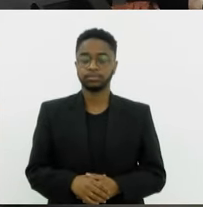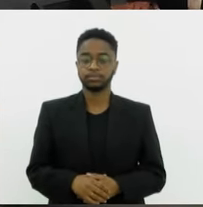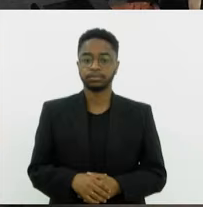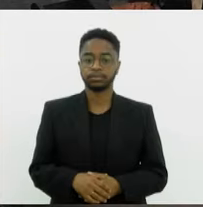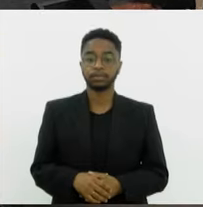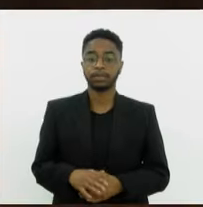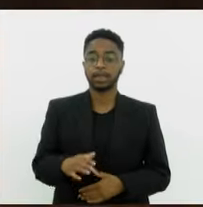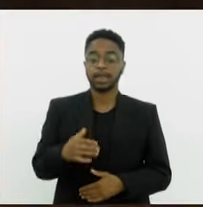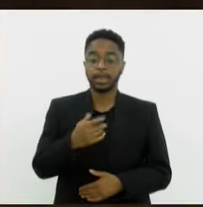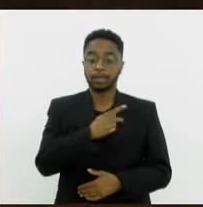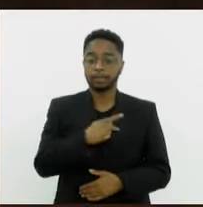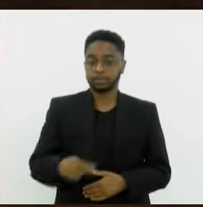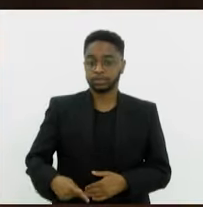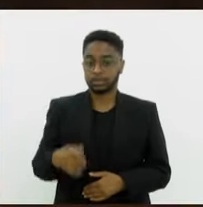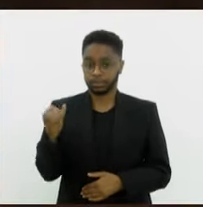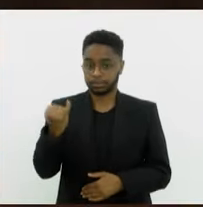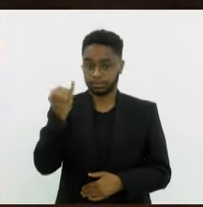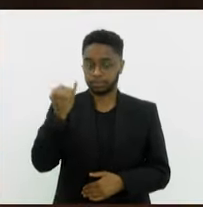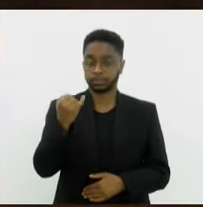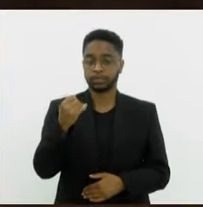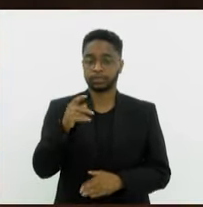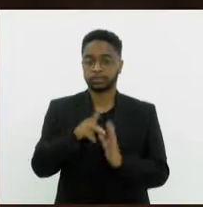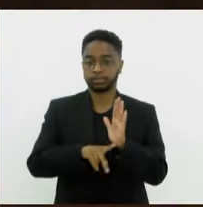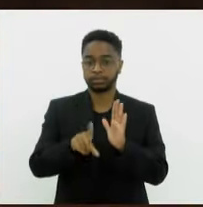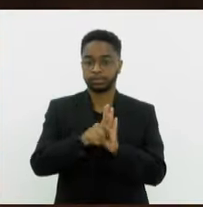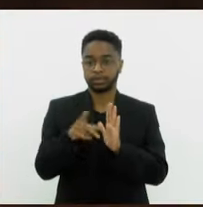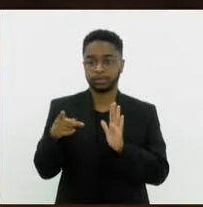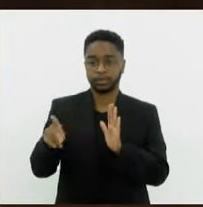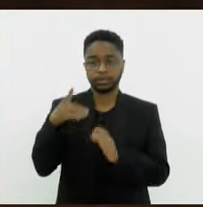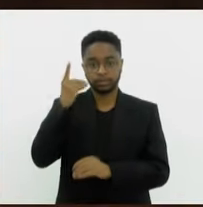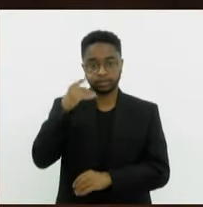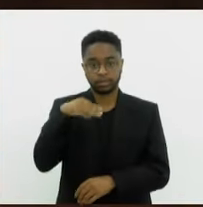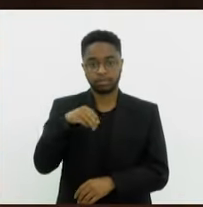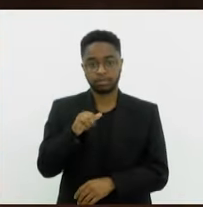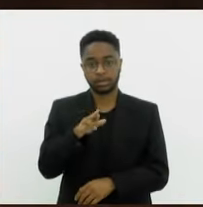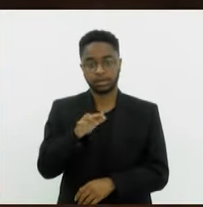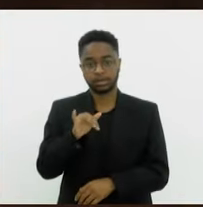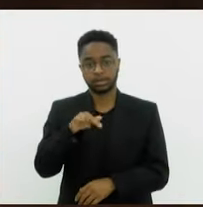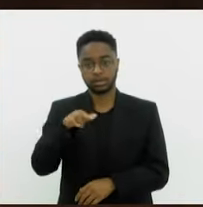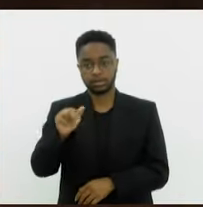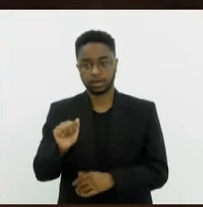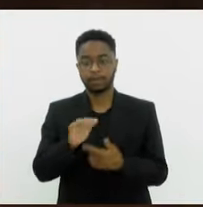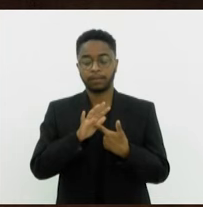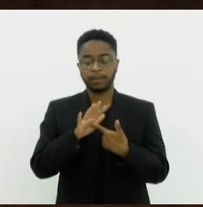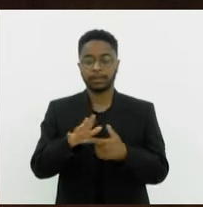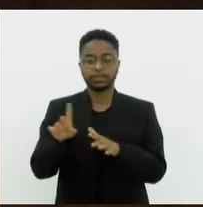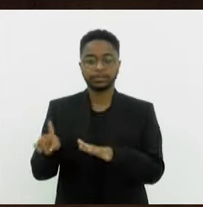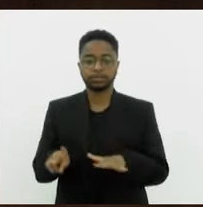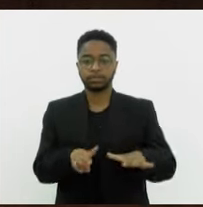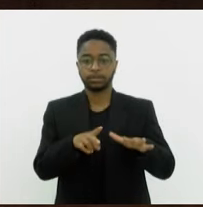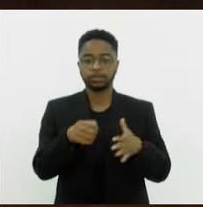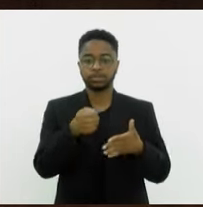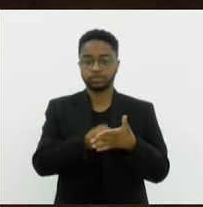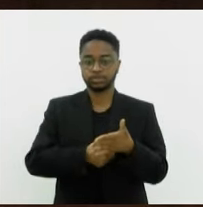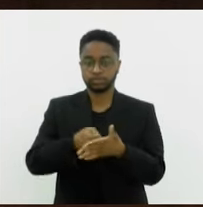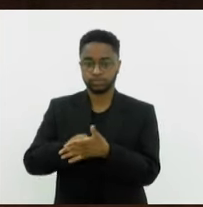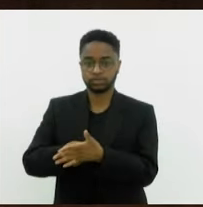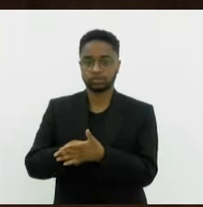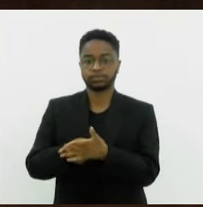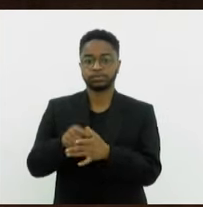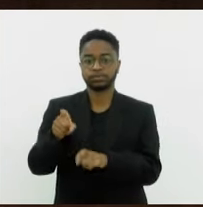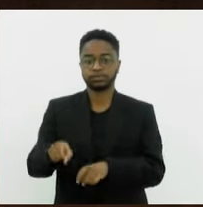o projeto de lei de autoria da deputada Marina, do MST, que traz aí a Semana Estadual de Luta pela Reforma Agrária